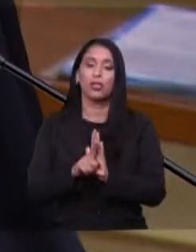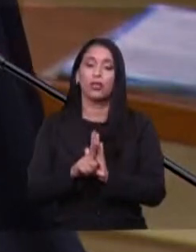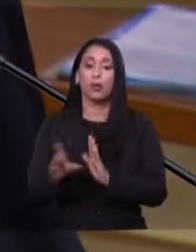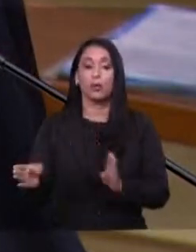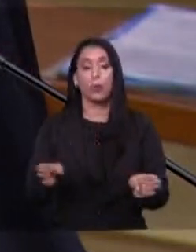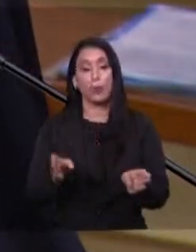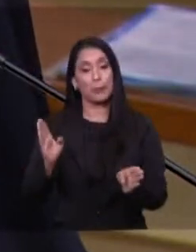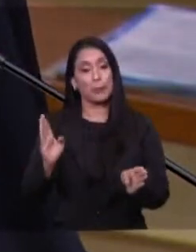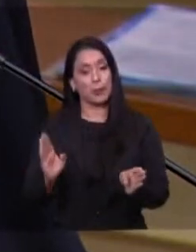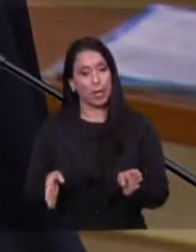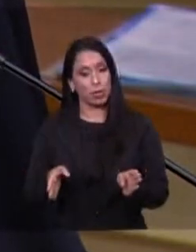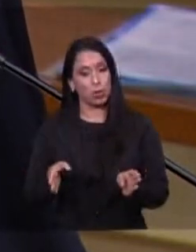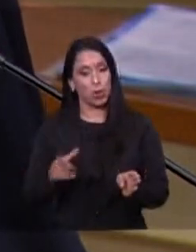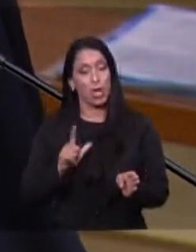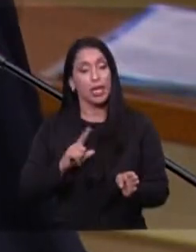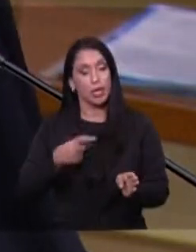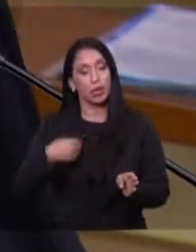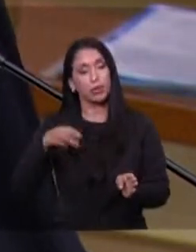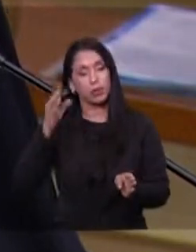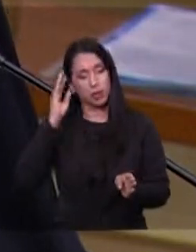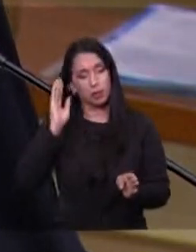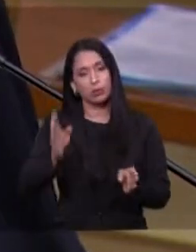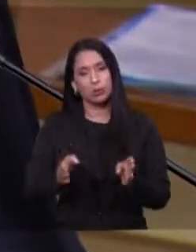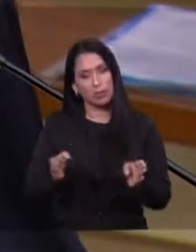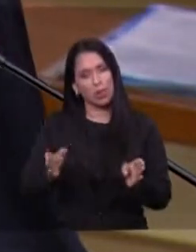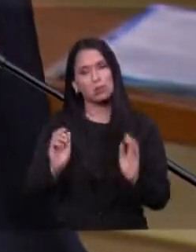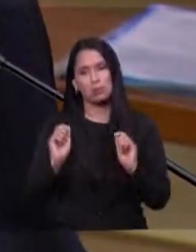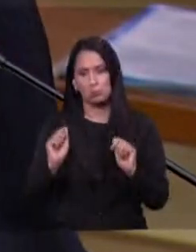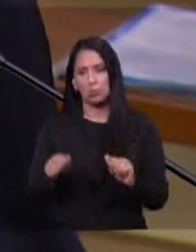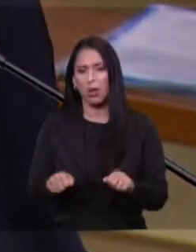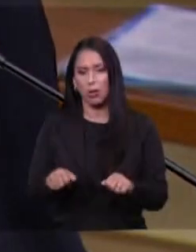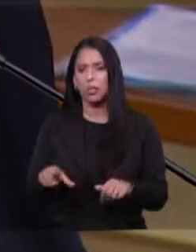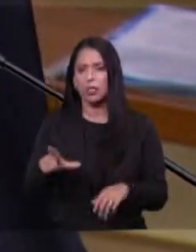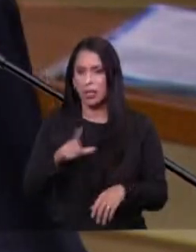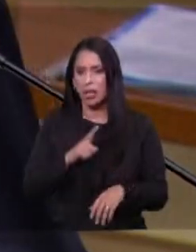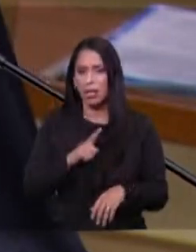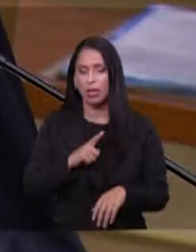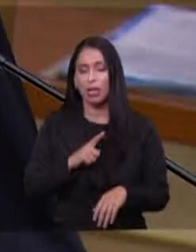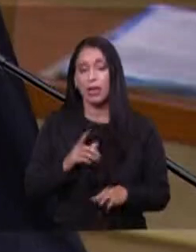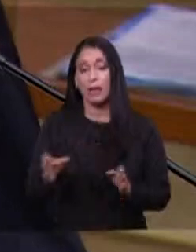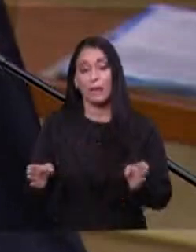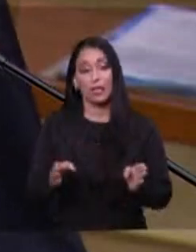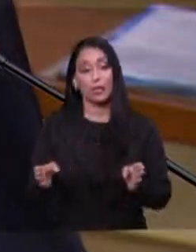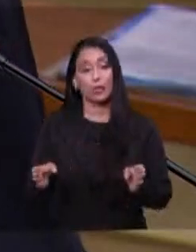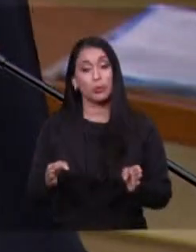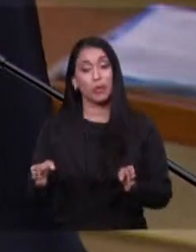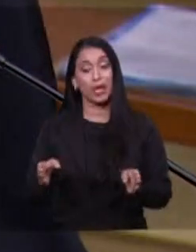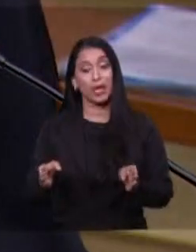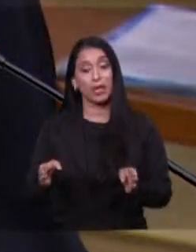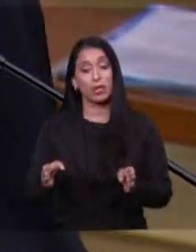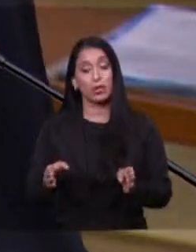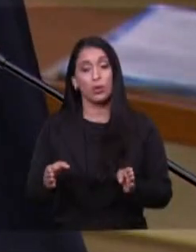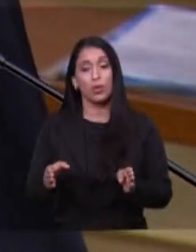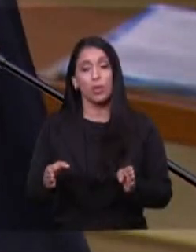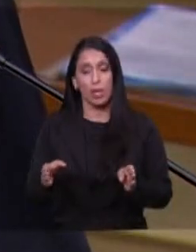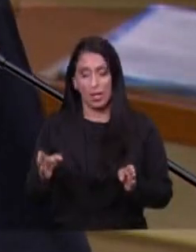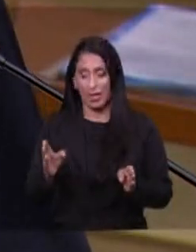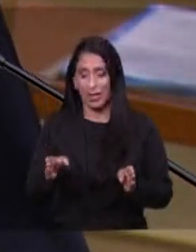fixar o prazo. Então, eu entendo que a fixação do prazo é possível, mas, nesse caso, esse prazo se demonstra